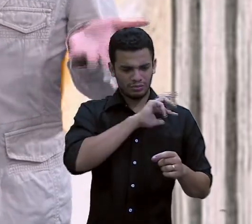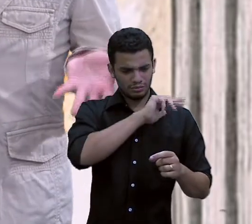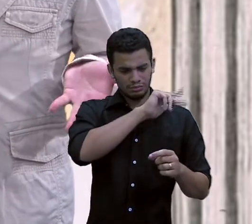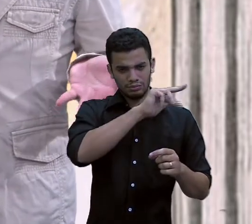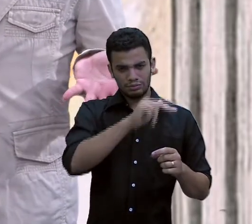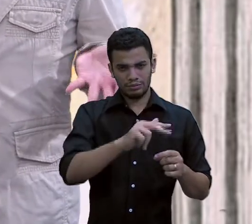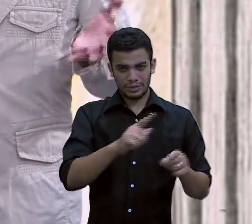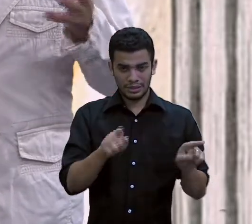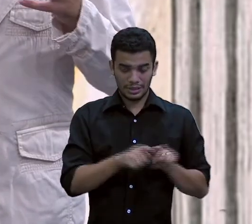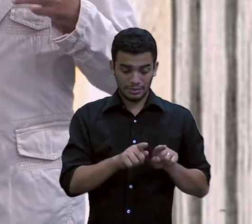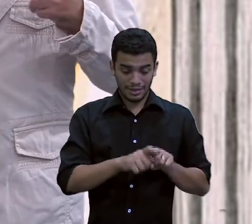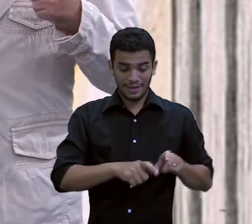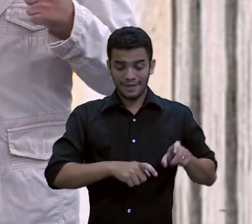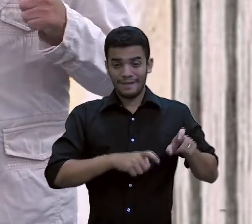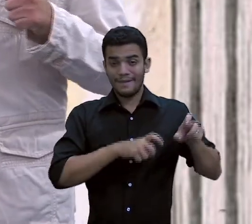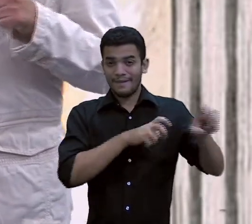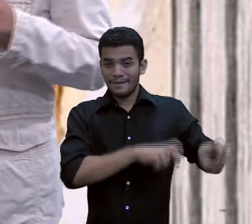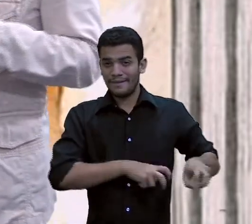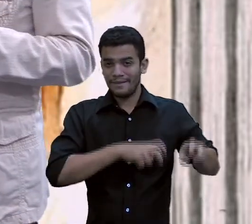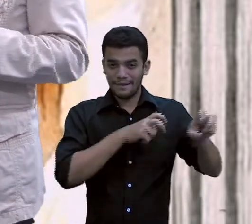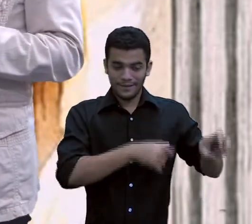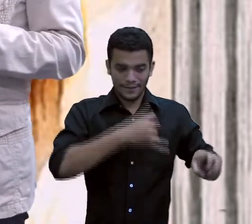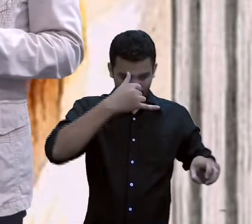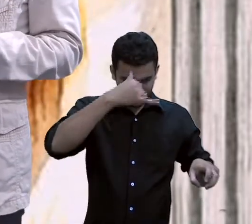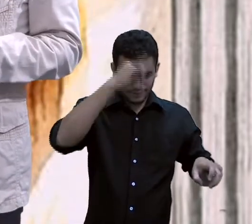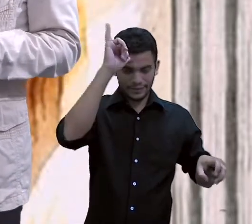pedra, igrejas,